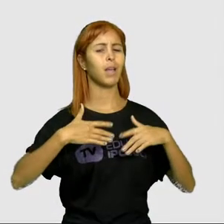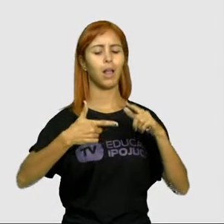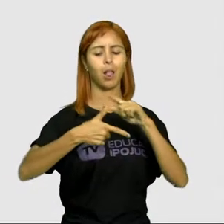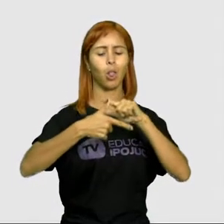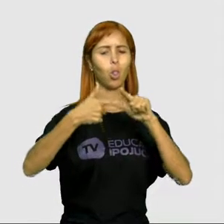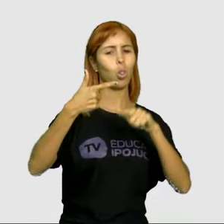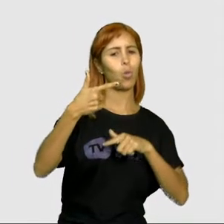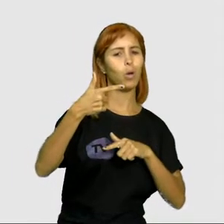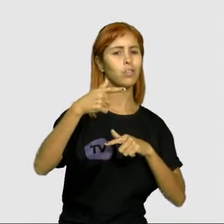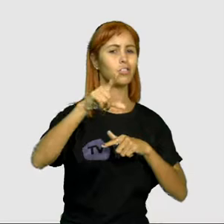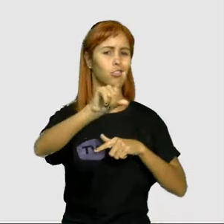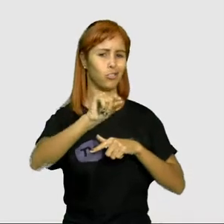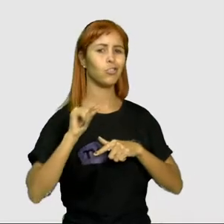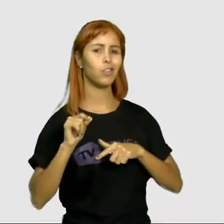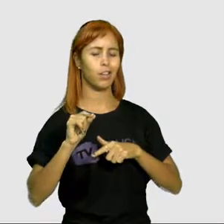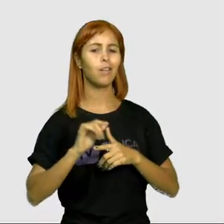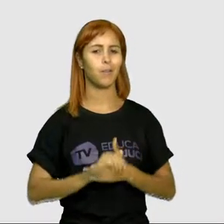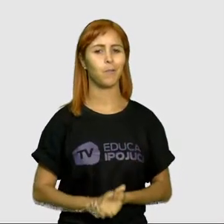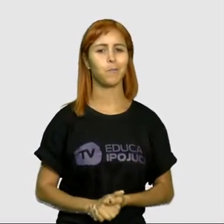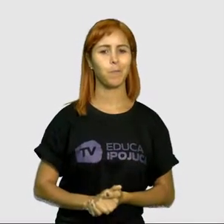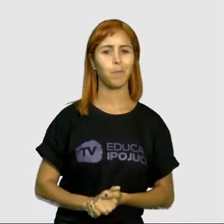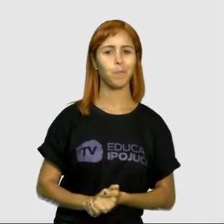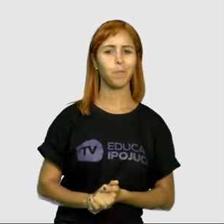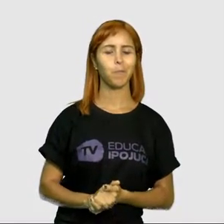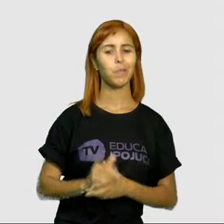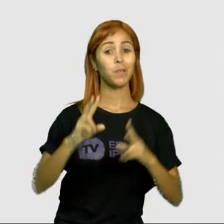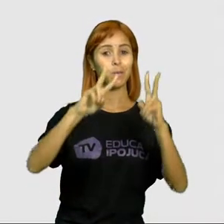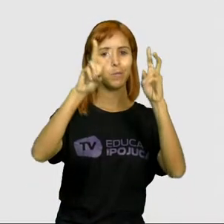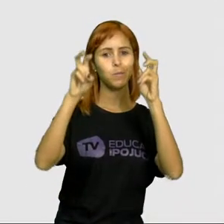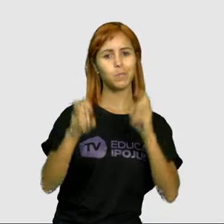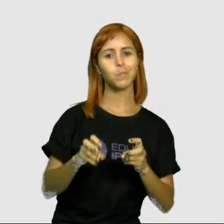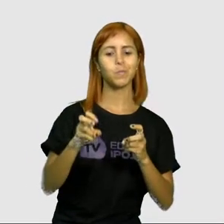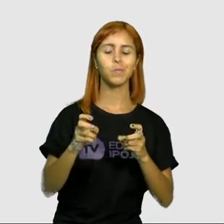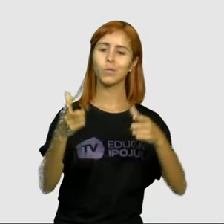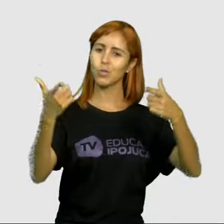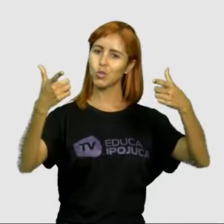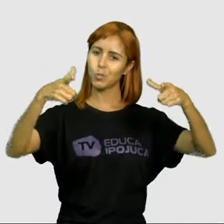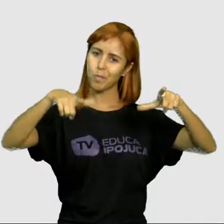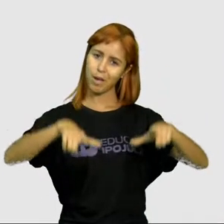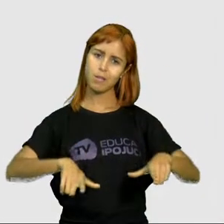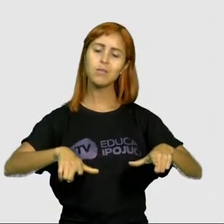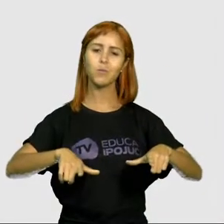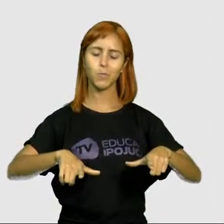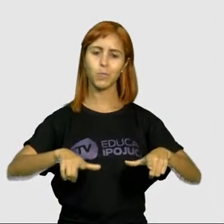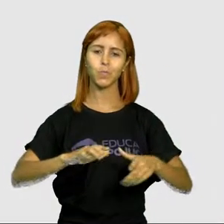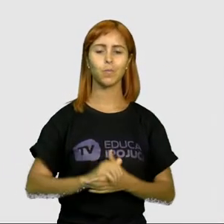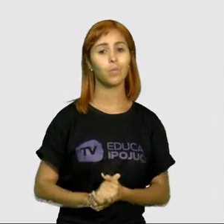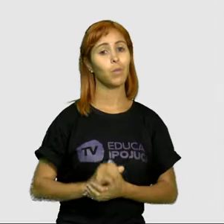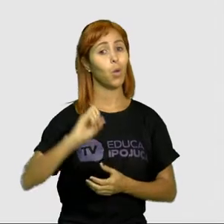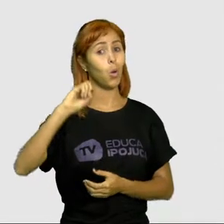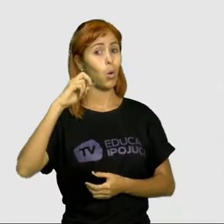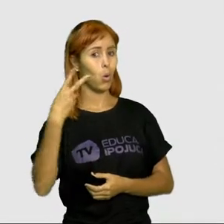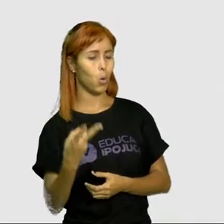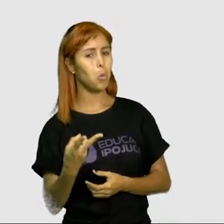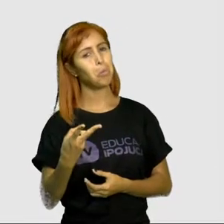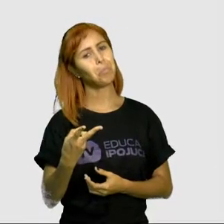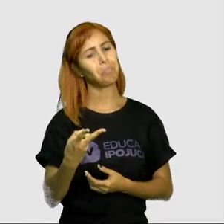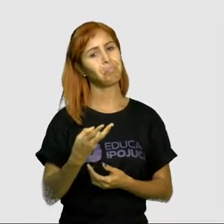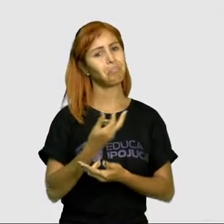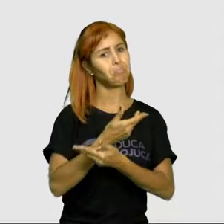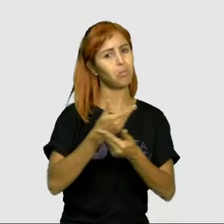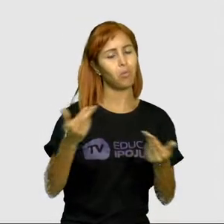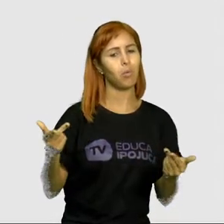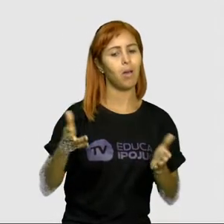duas opções. Ele está retratando o espaço ou está retratando a linha, algo